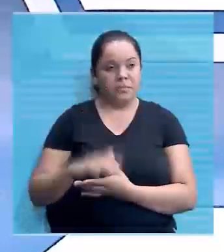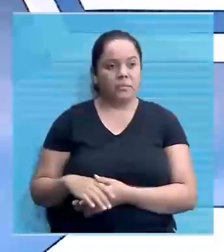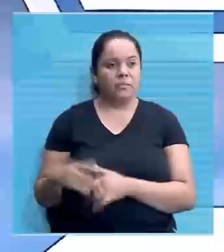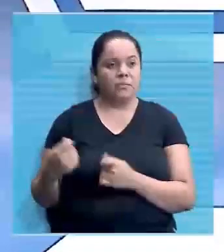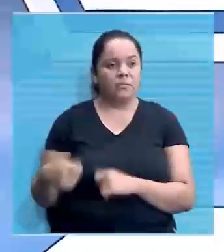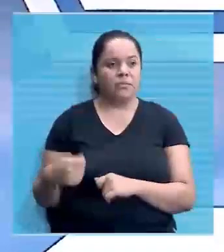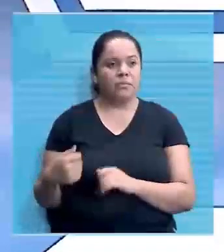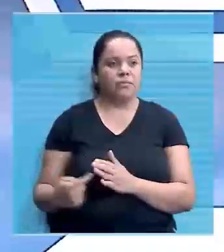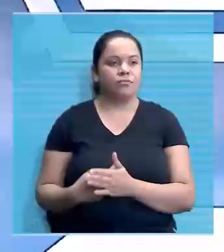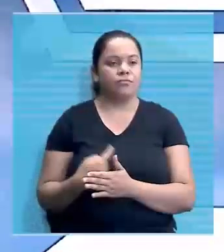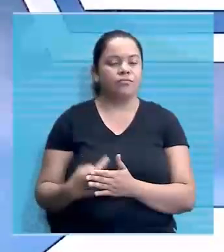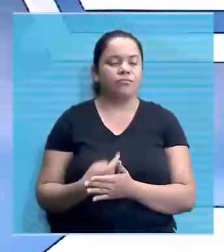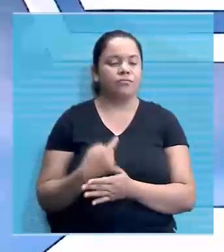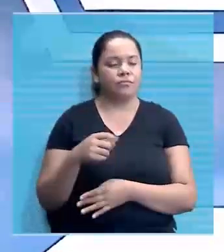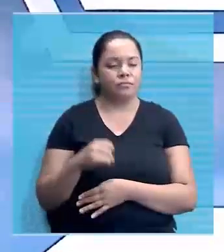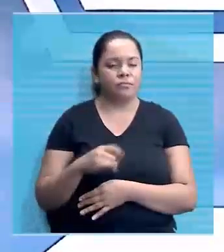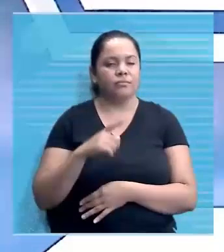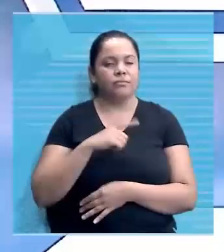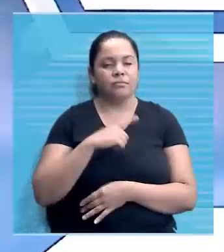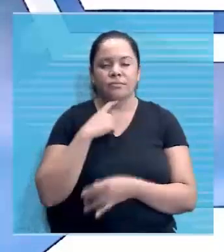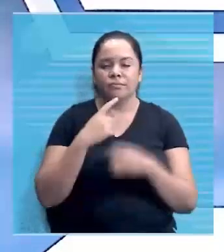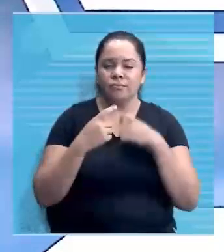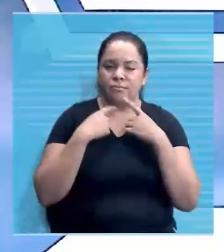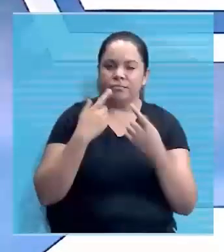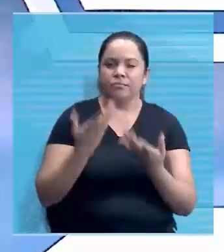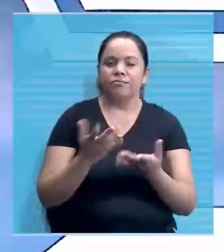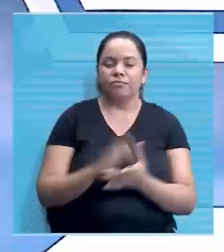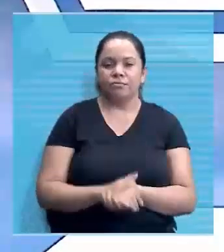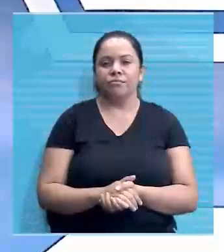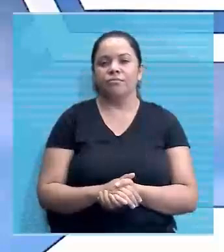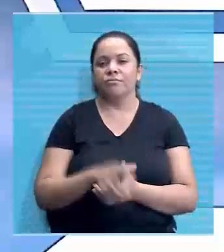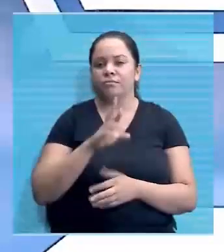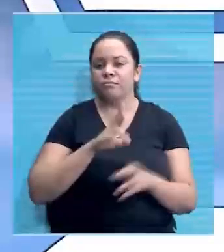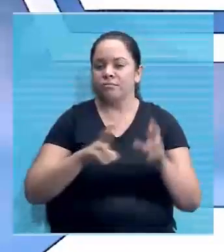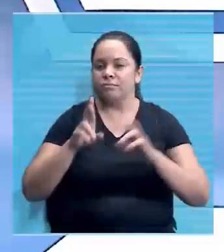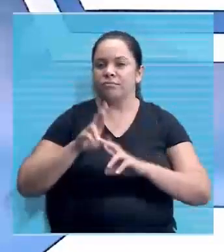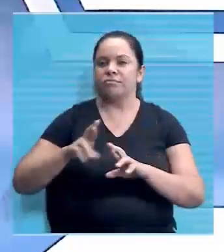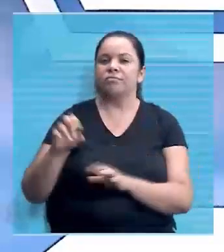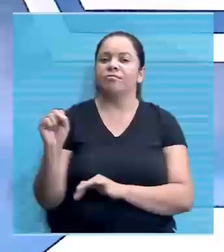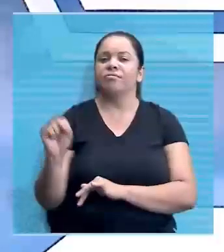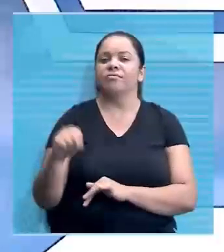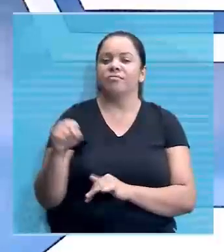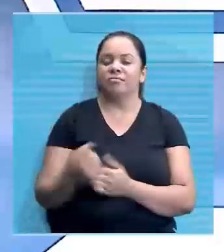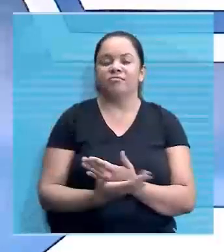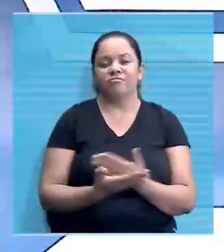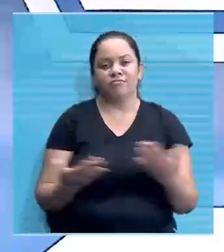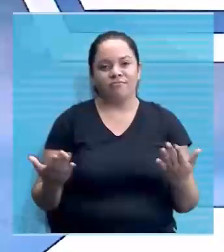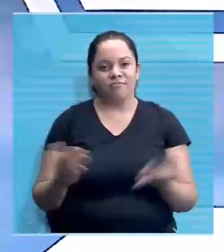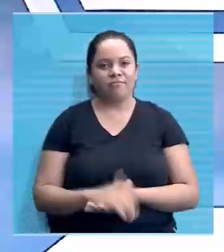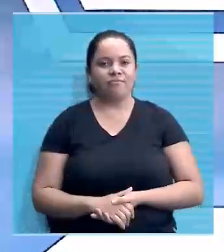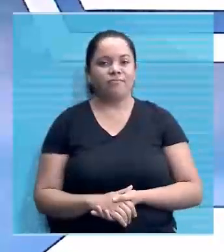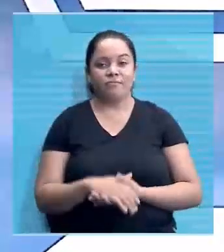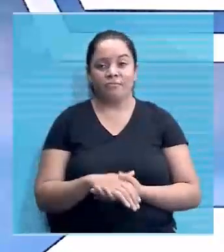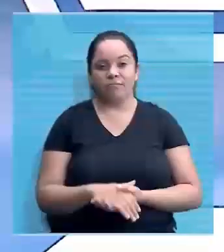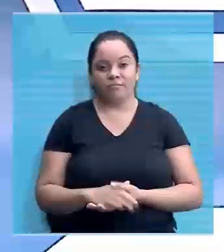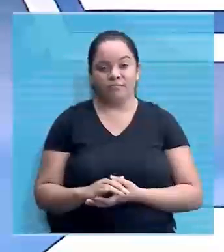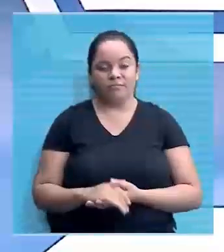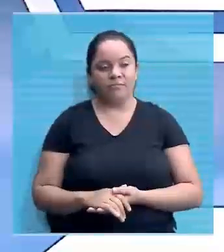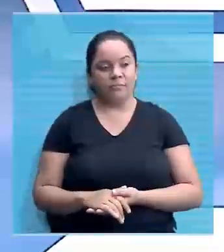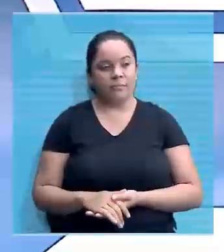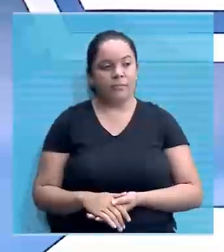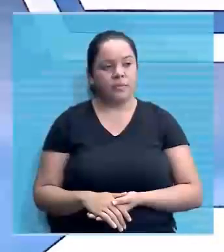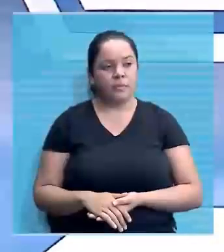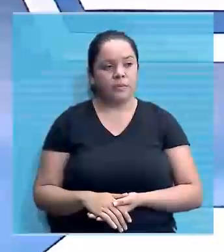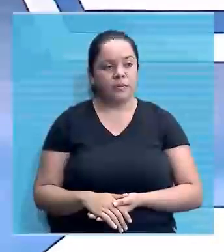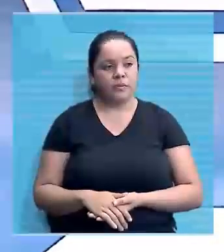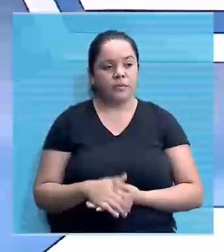vão ter o maior prazer de resolver de sanar a sua dúvida tranquilo vamos partir para o nosso slide Lembrando que